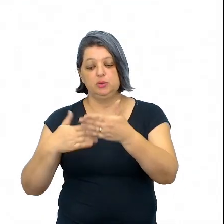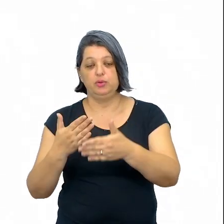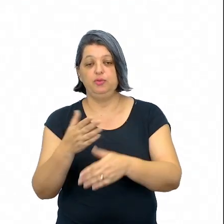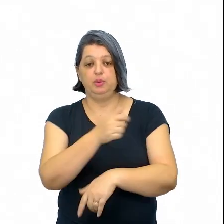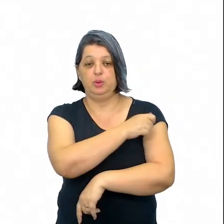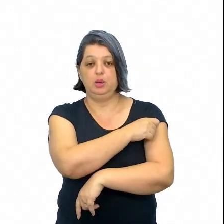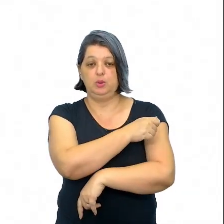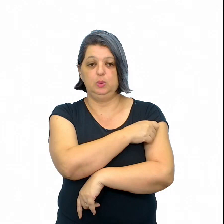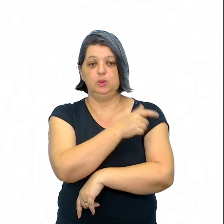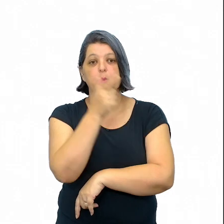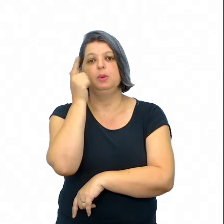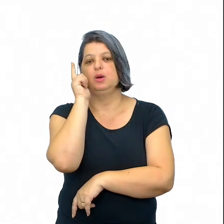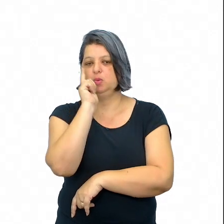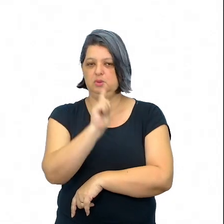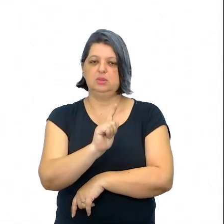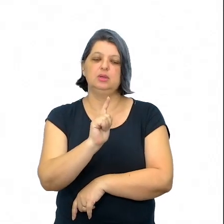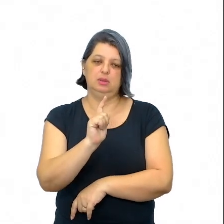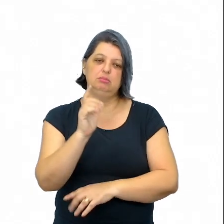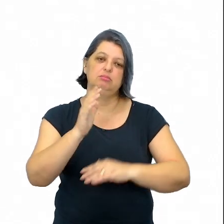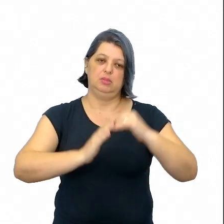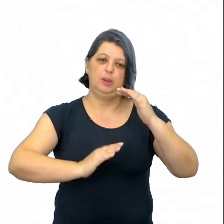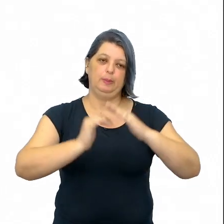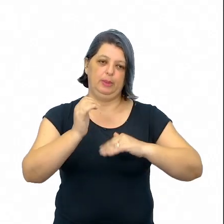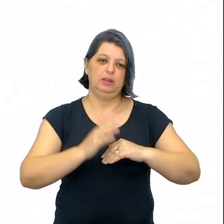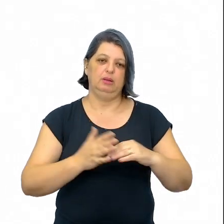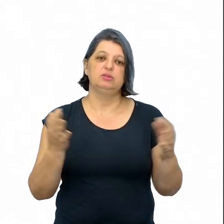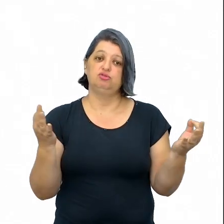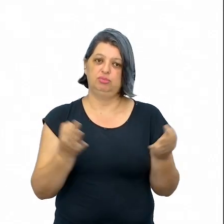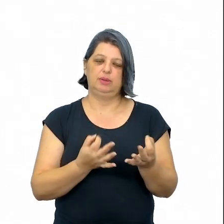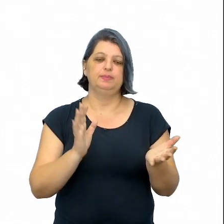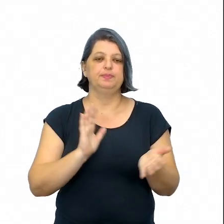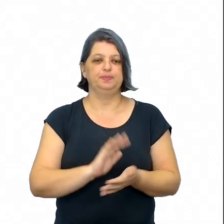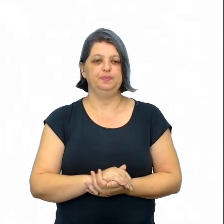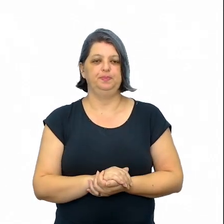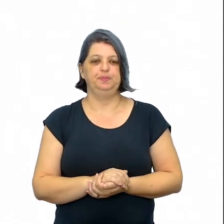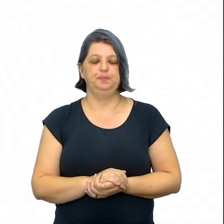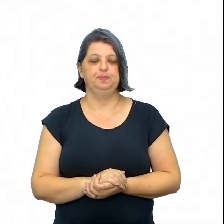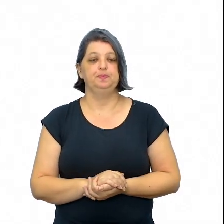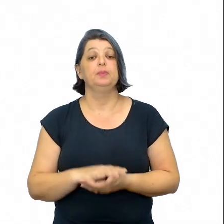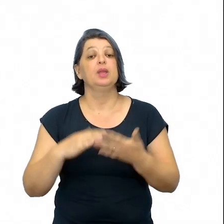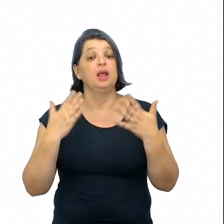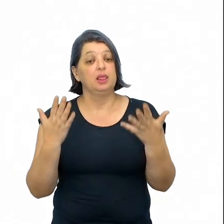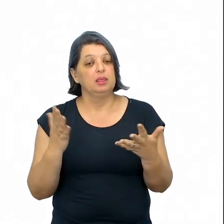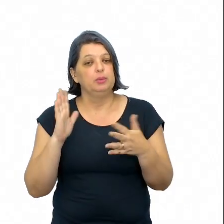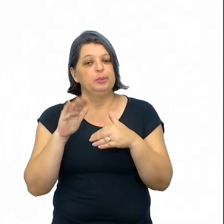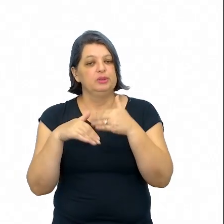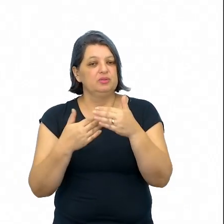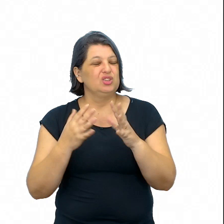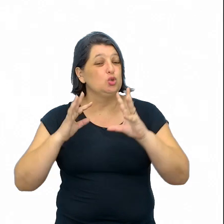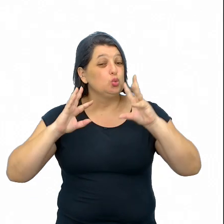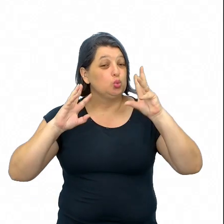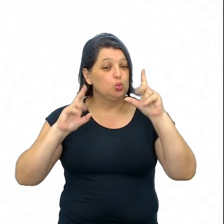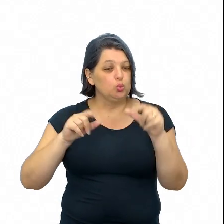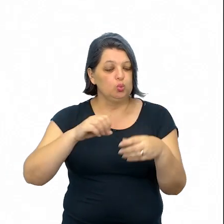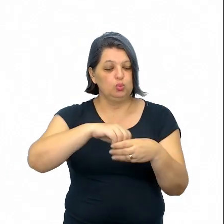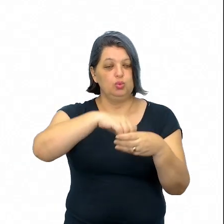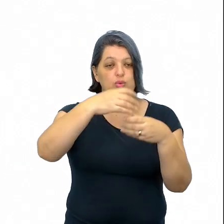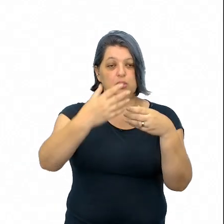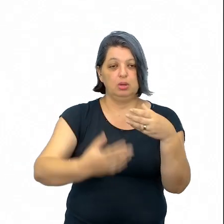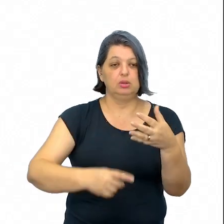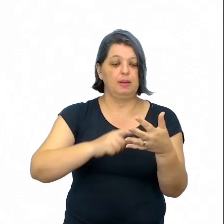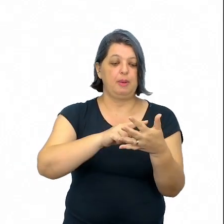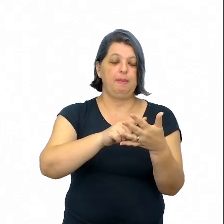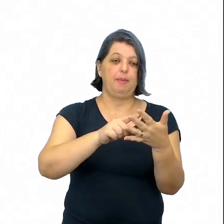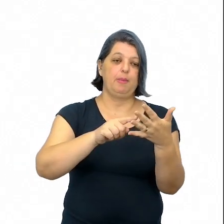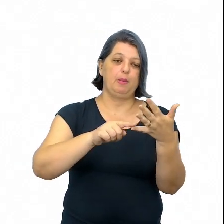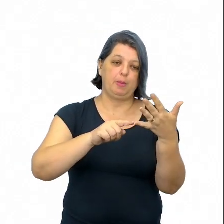que ele consiga dar conta dessa habilidade. Bom, então, para desenvolver todo esse conteúdo aí, nós temos o quê?